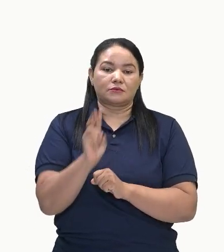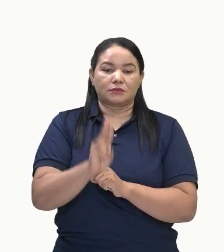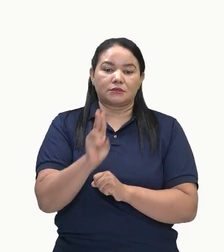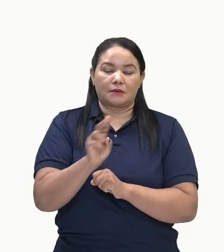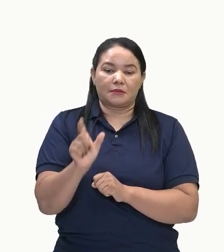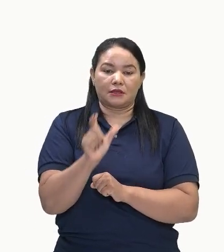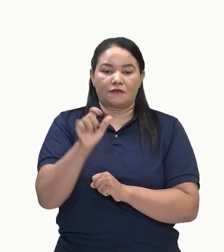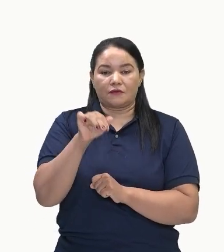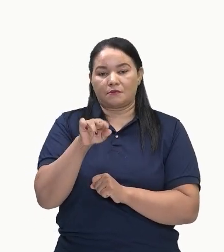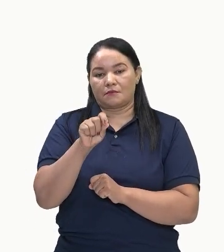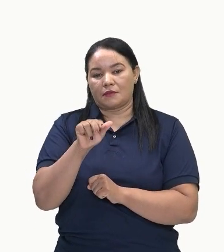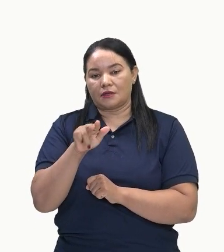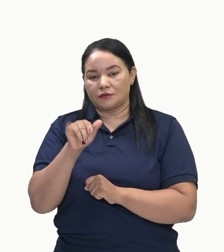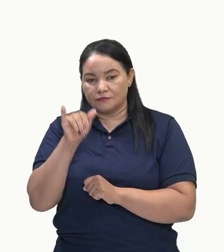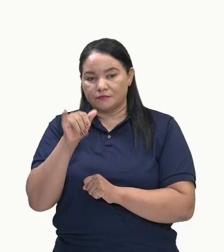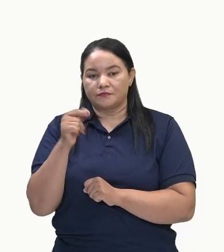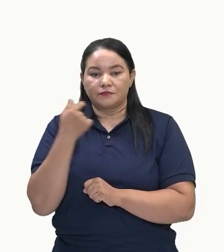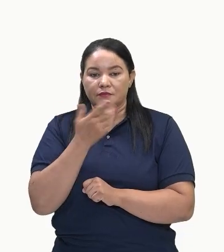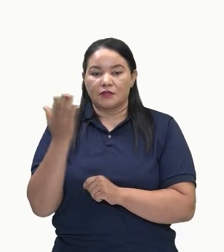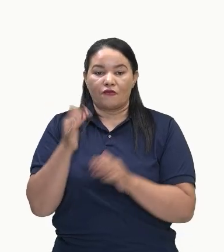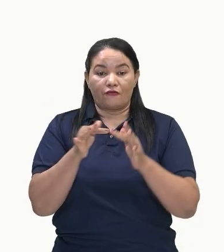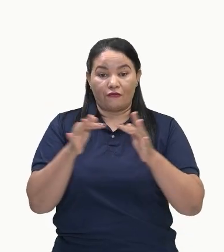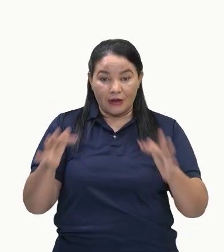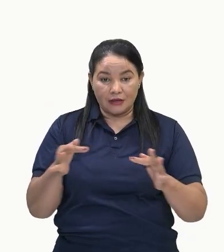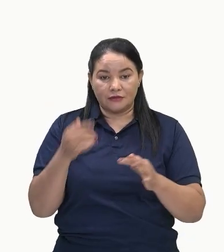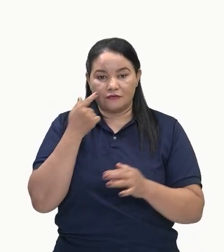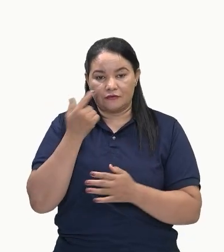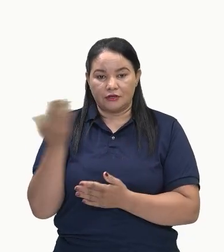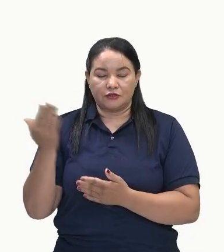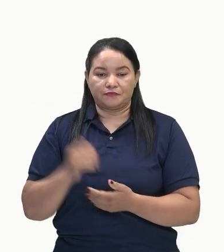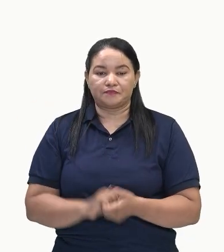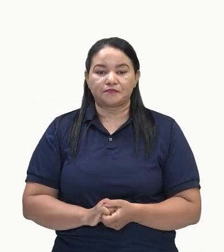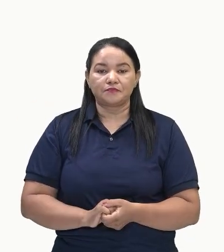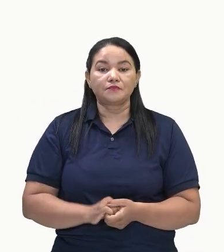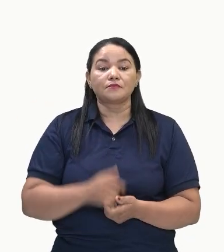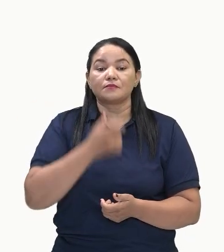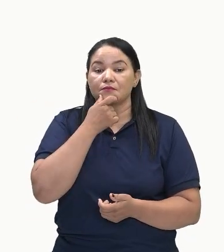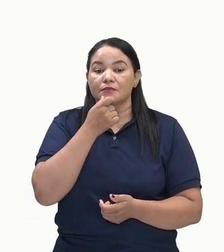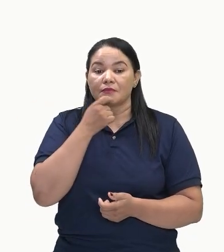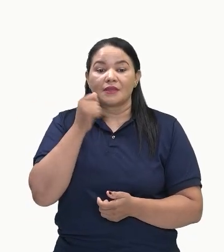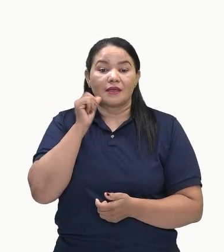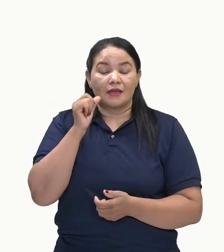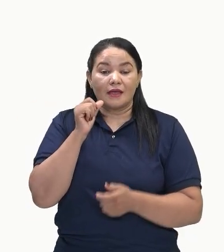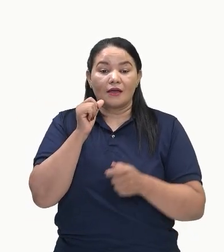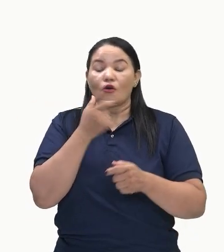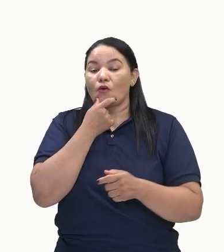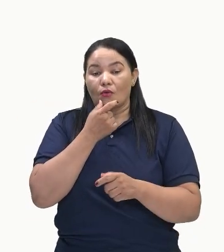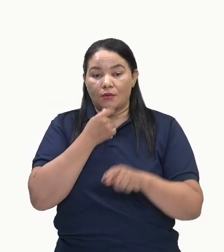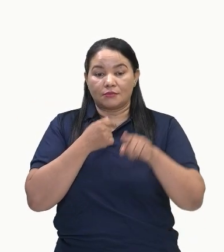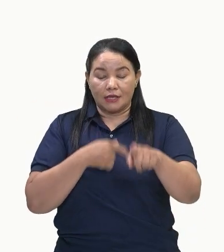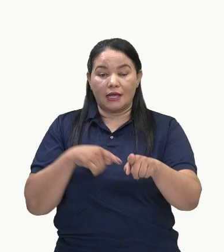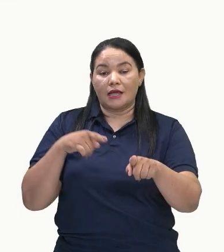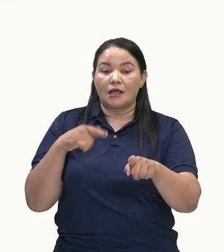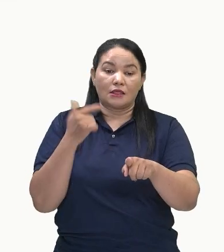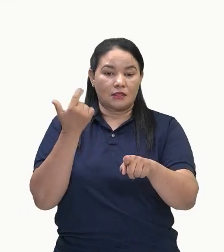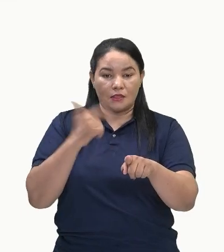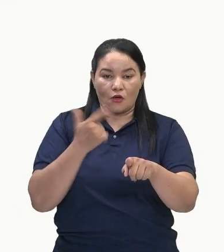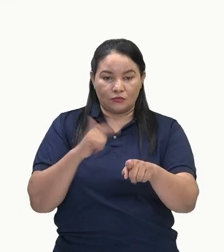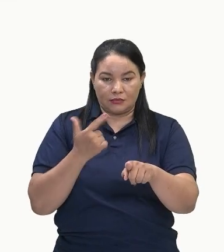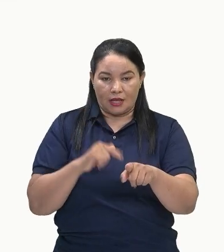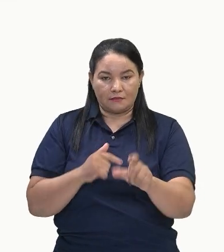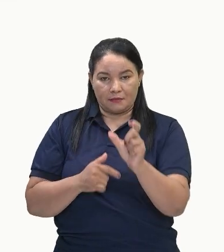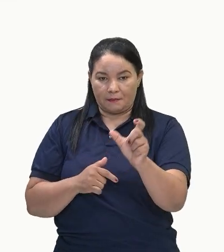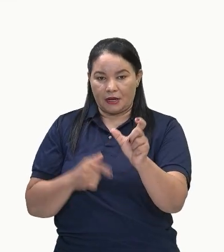Agora, he doesn't have many toys. Ele não tem, ele não tem. Isso aqui quer dizer não tem, tá? É uma